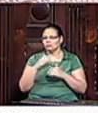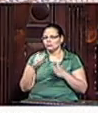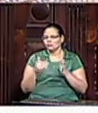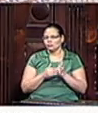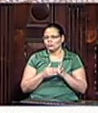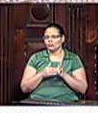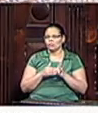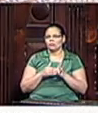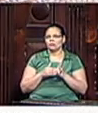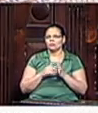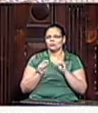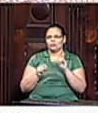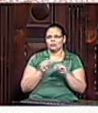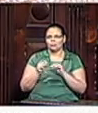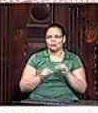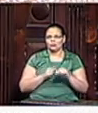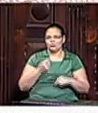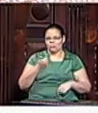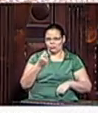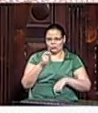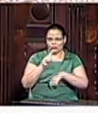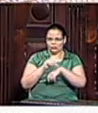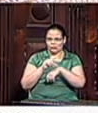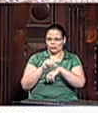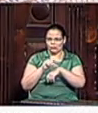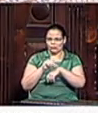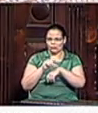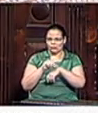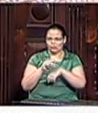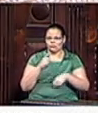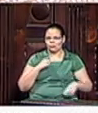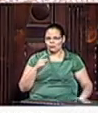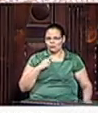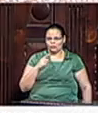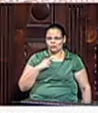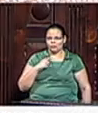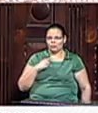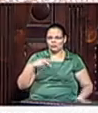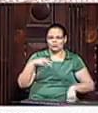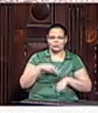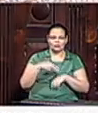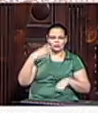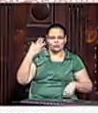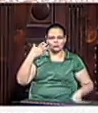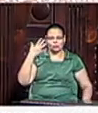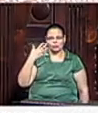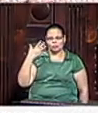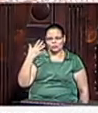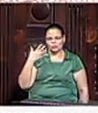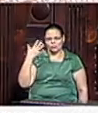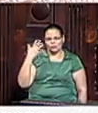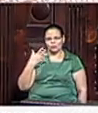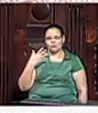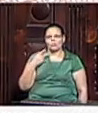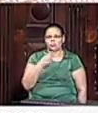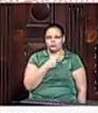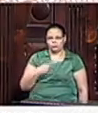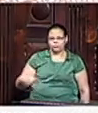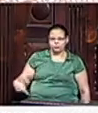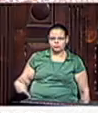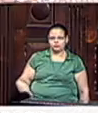todos que às 16 horas vai existir um pronunciamento do atual presidente da